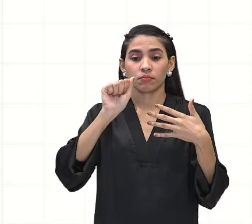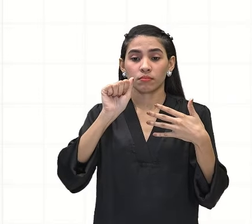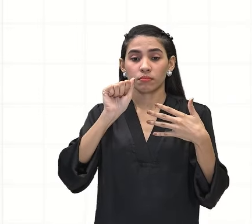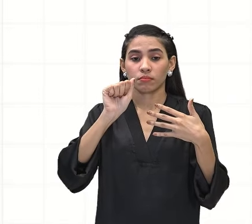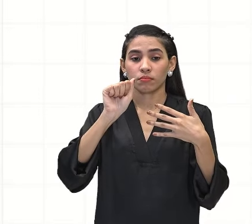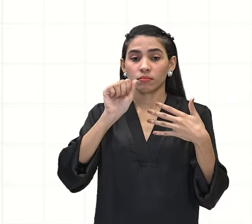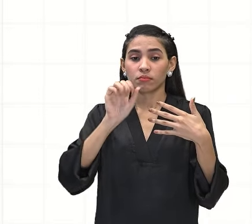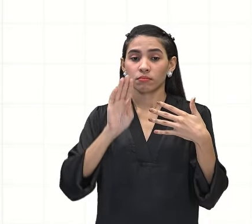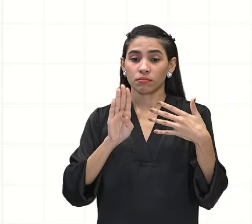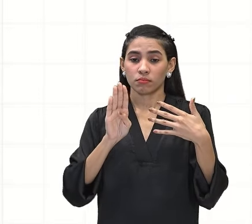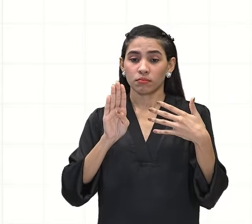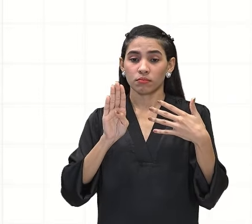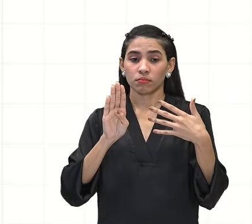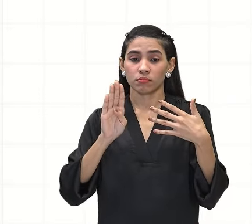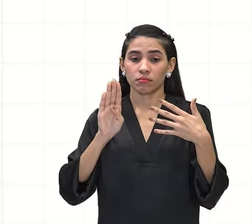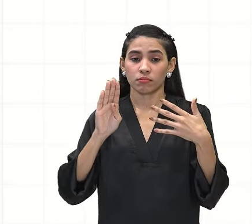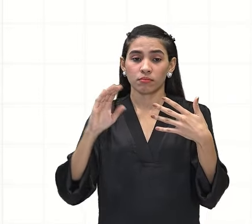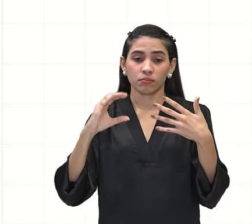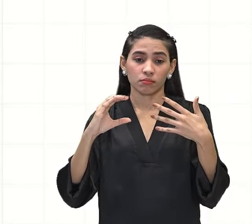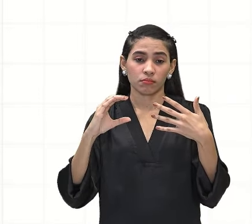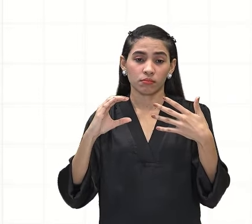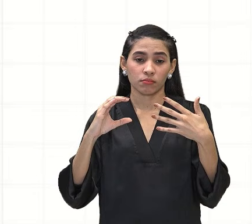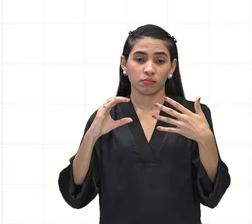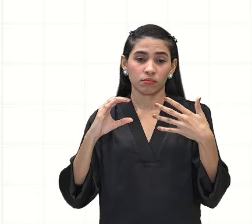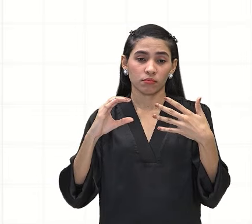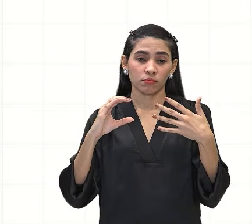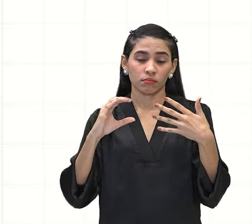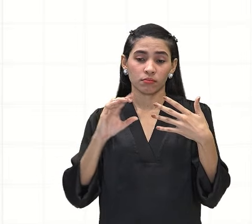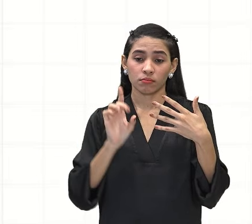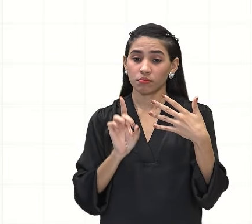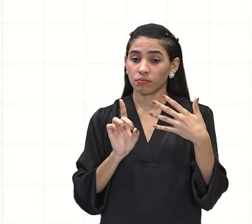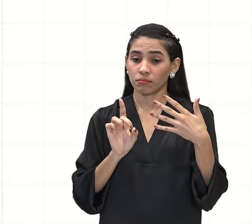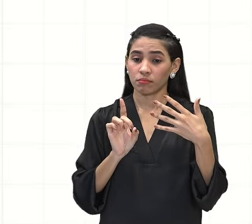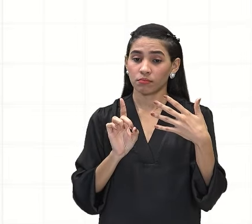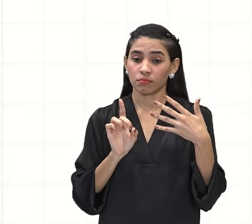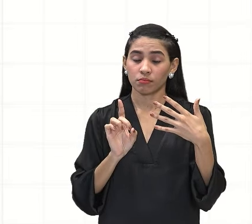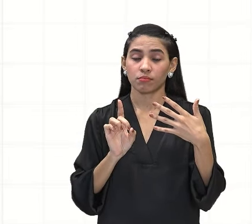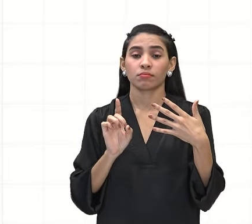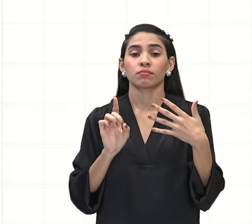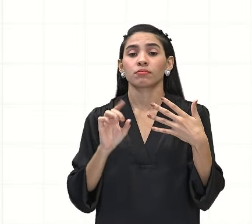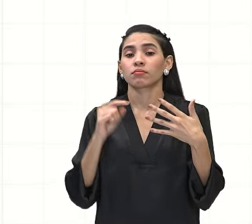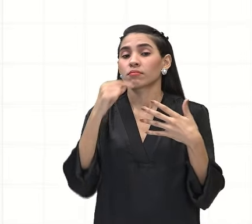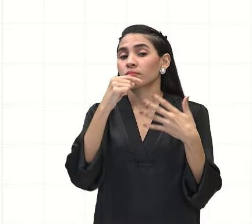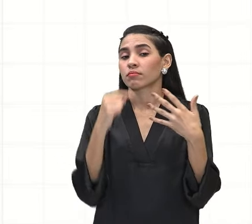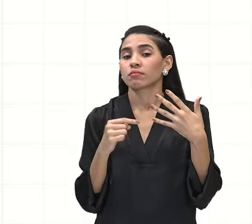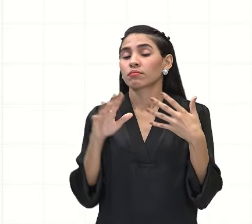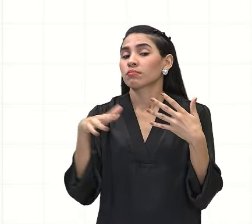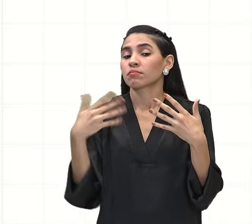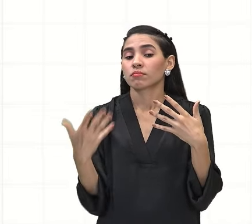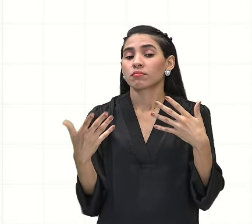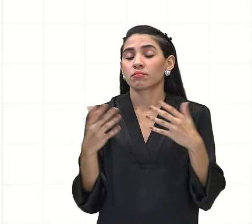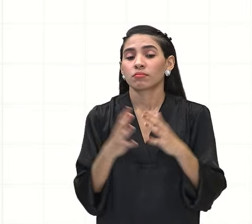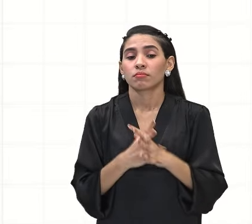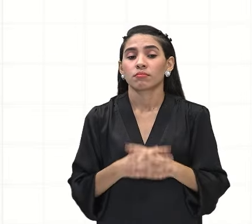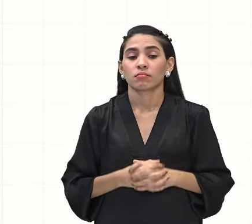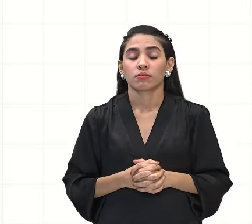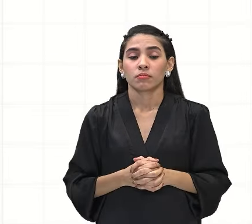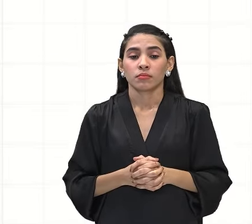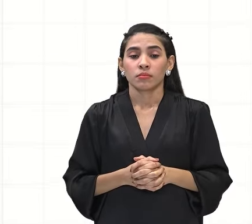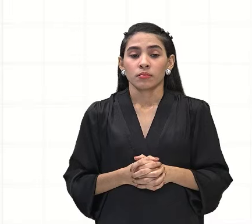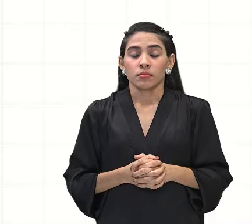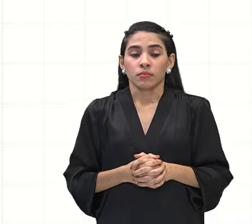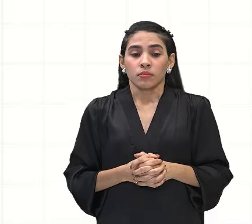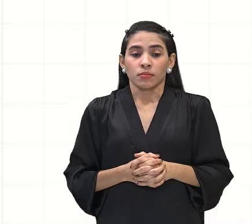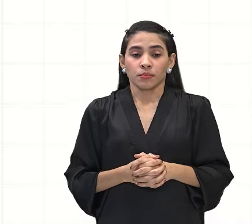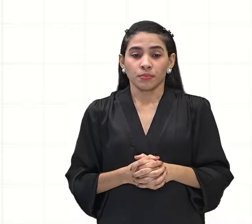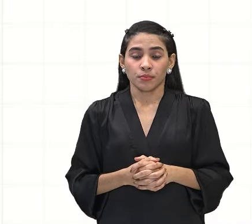10 cm é 90 é letra C 94,2 cm letra D 188,40